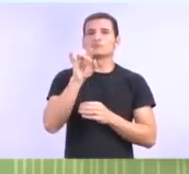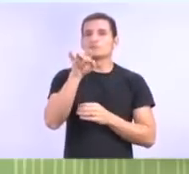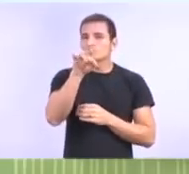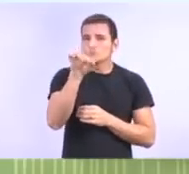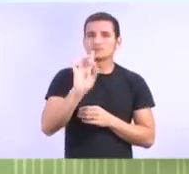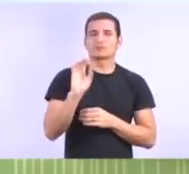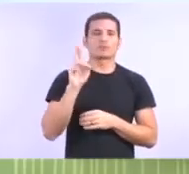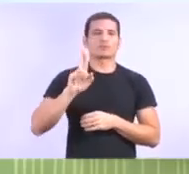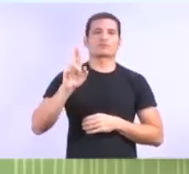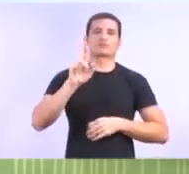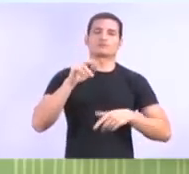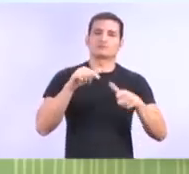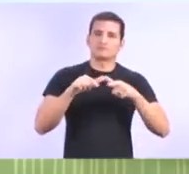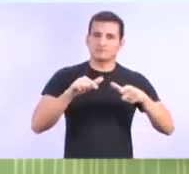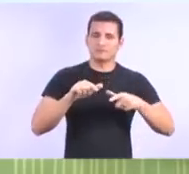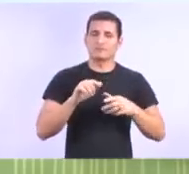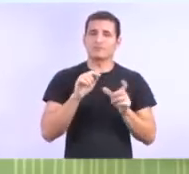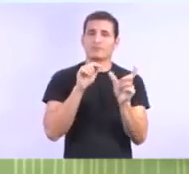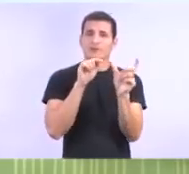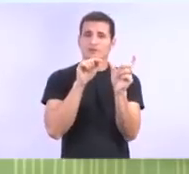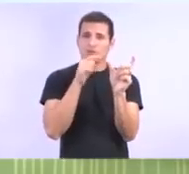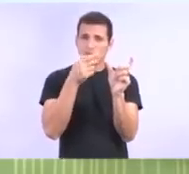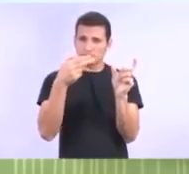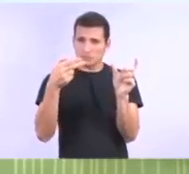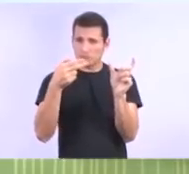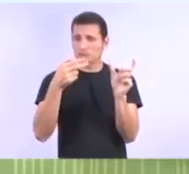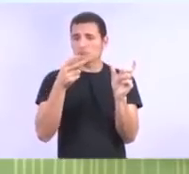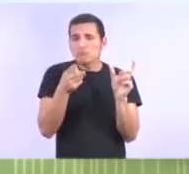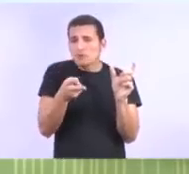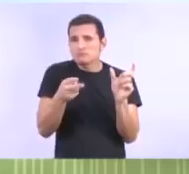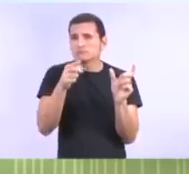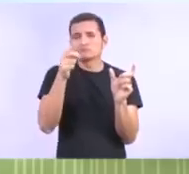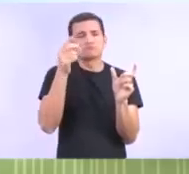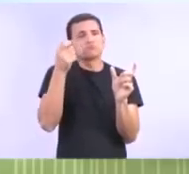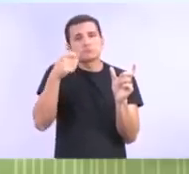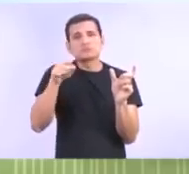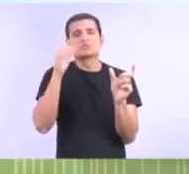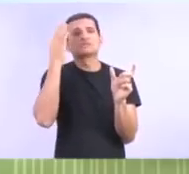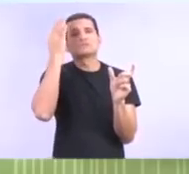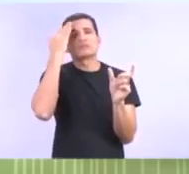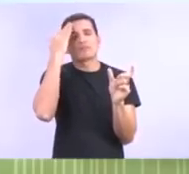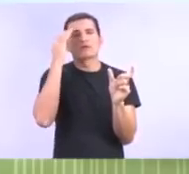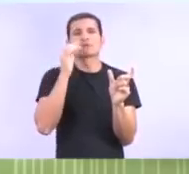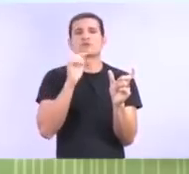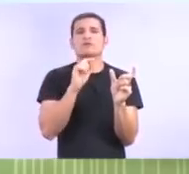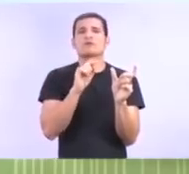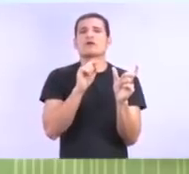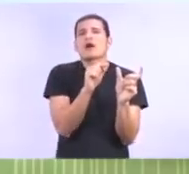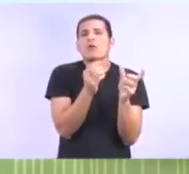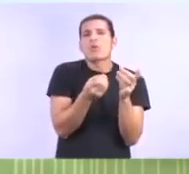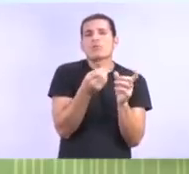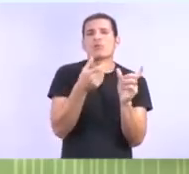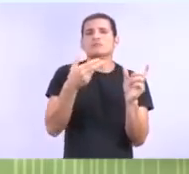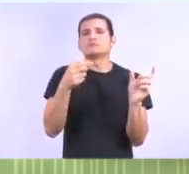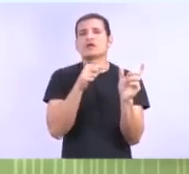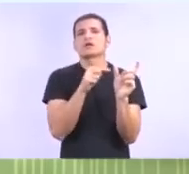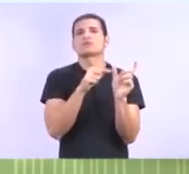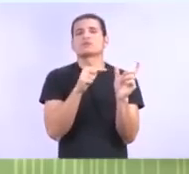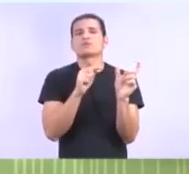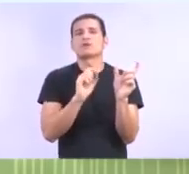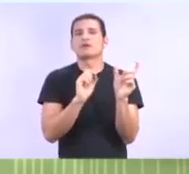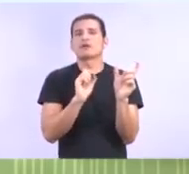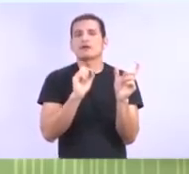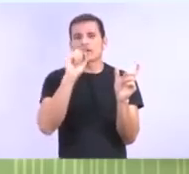serviço. No objeto vai ser a mesma coisa, você não sabe como, a gente não precisa saber efetivamente como o objeto é implementado, a gente